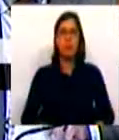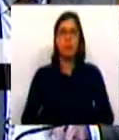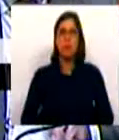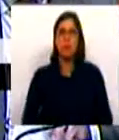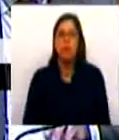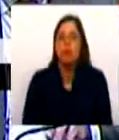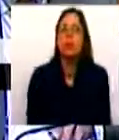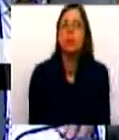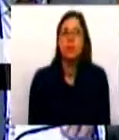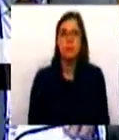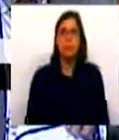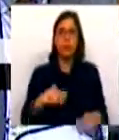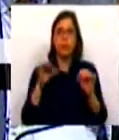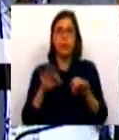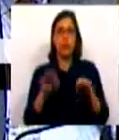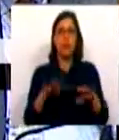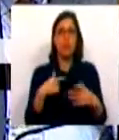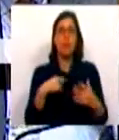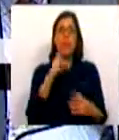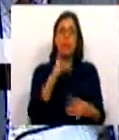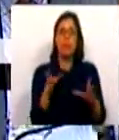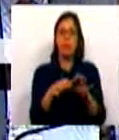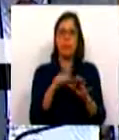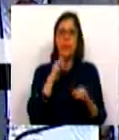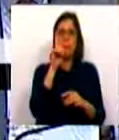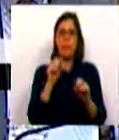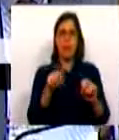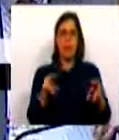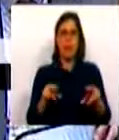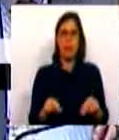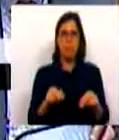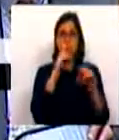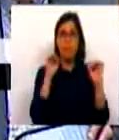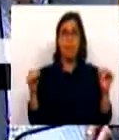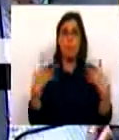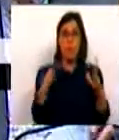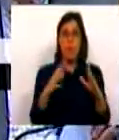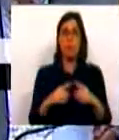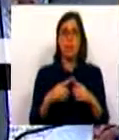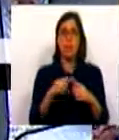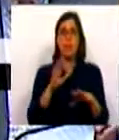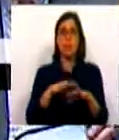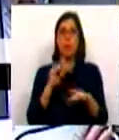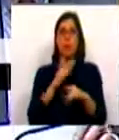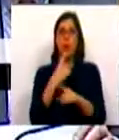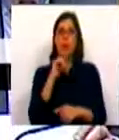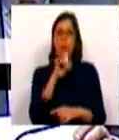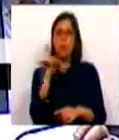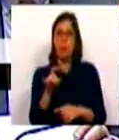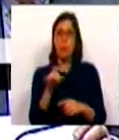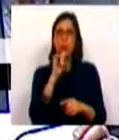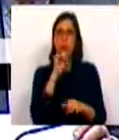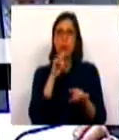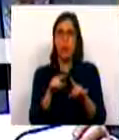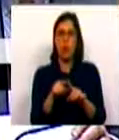Sr. Presidente, então eu vou terminar agora e responderei sobre a questão da limpeza das florestas a propósito de uma outra pergunta e ter a